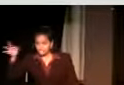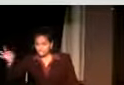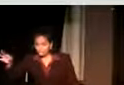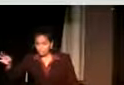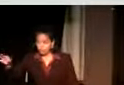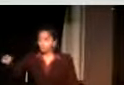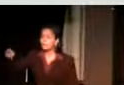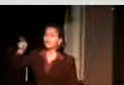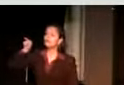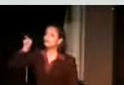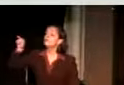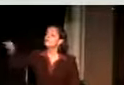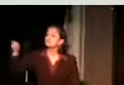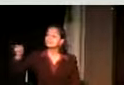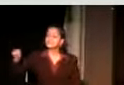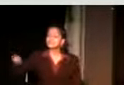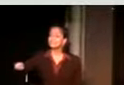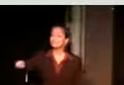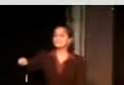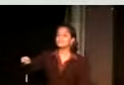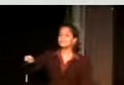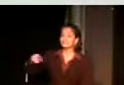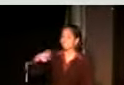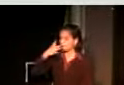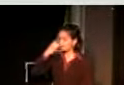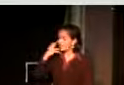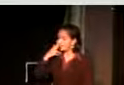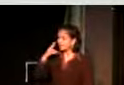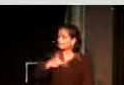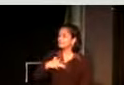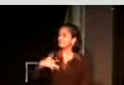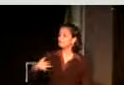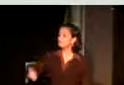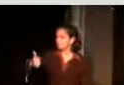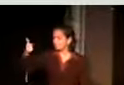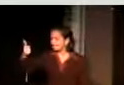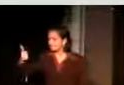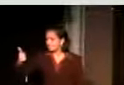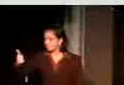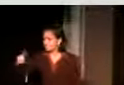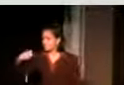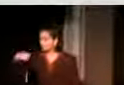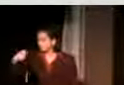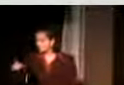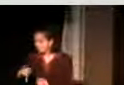os são os meus queridos não precisam de médico mas sim os doentes